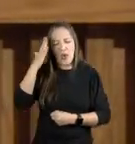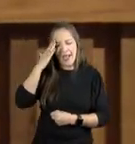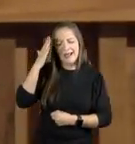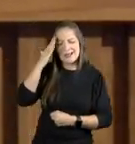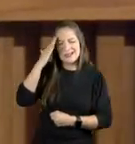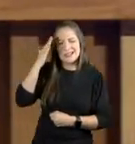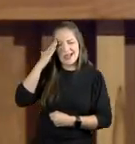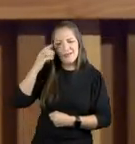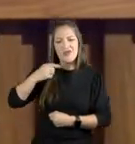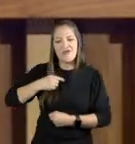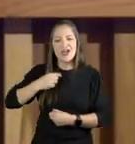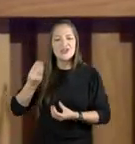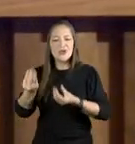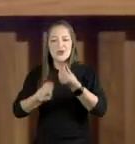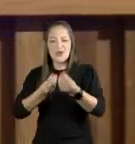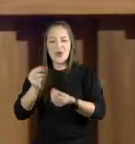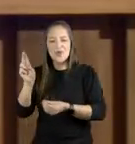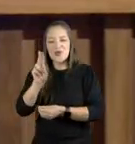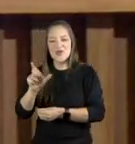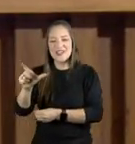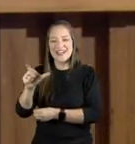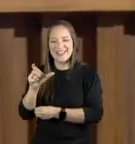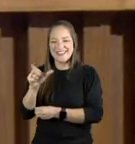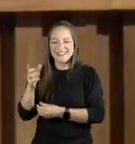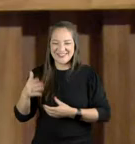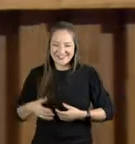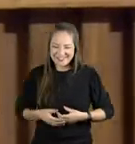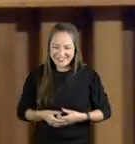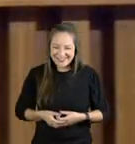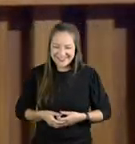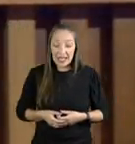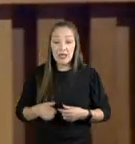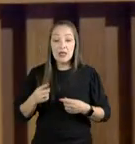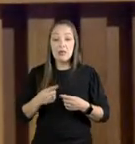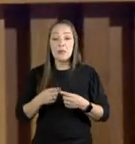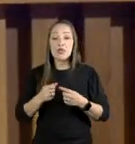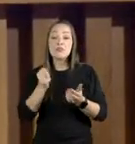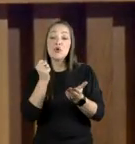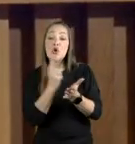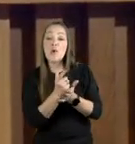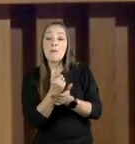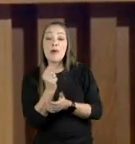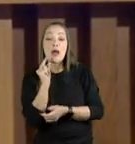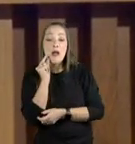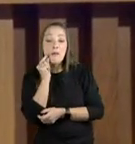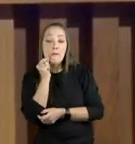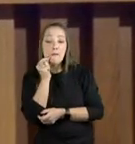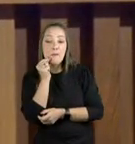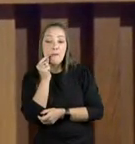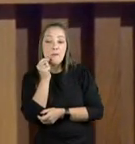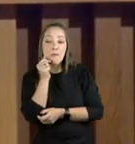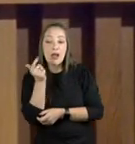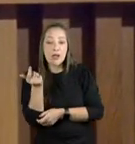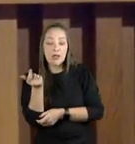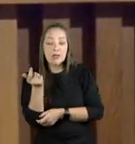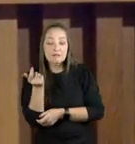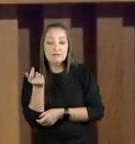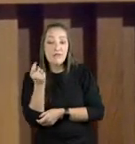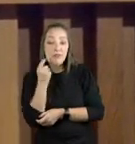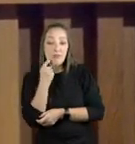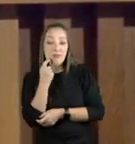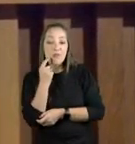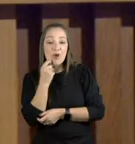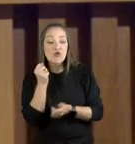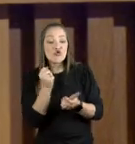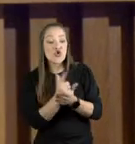por cartão de crédito. Por quê? Vou comprar uma bala, eu compro no cartão. Desculpa, mas eu quero no crédito.